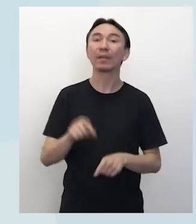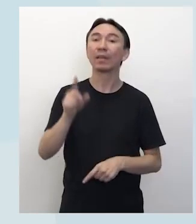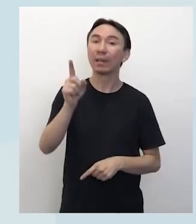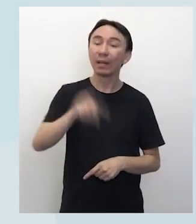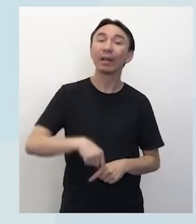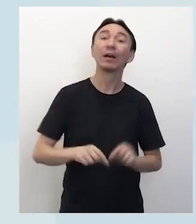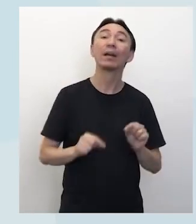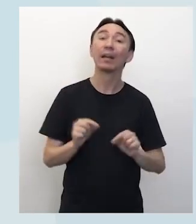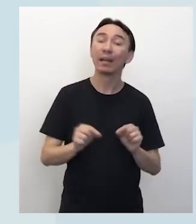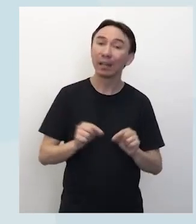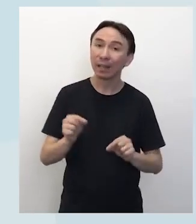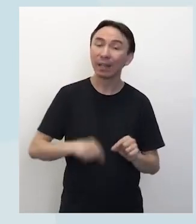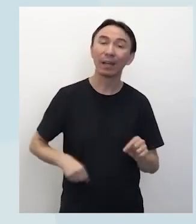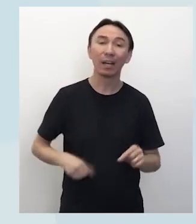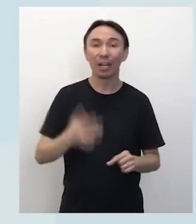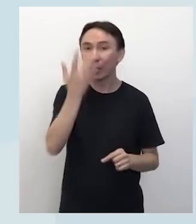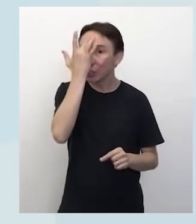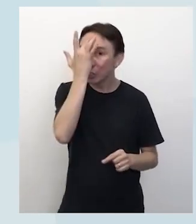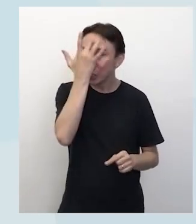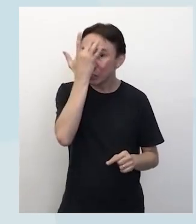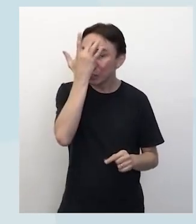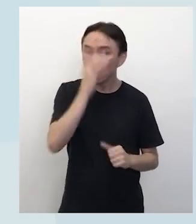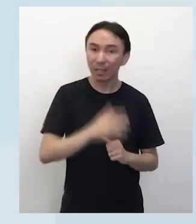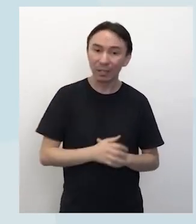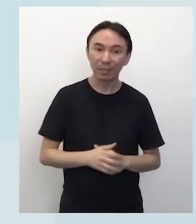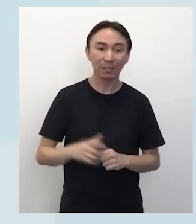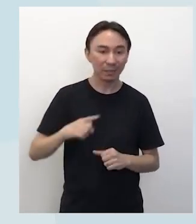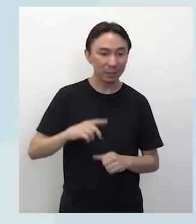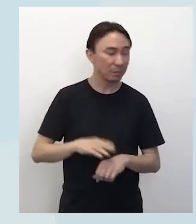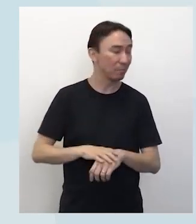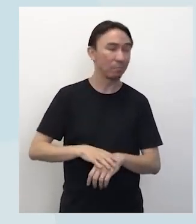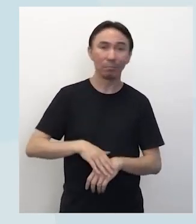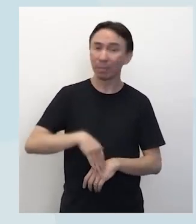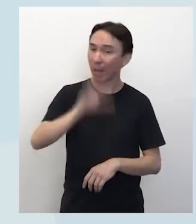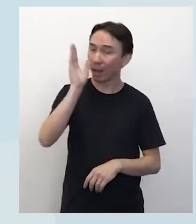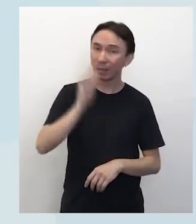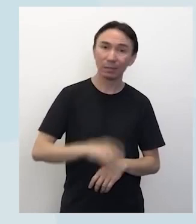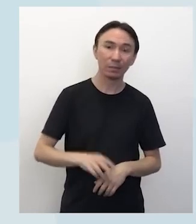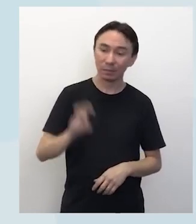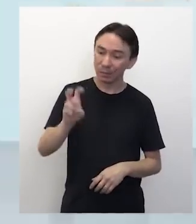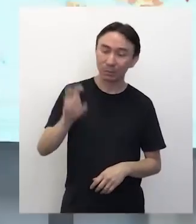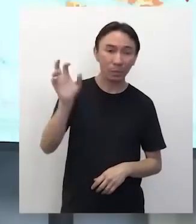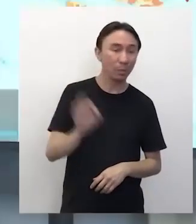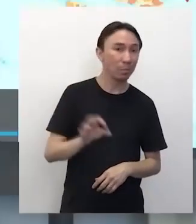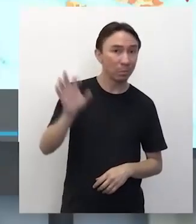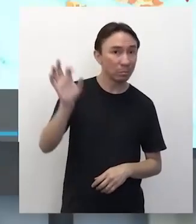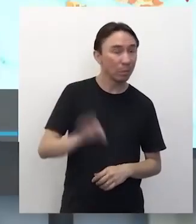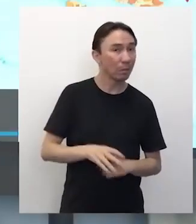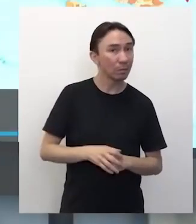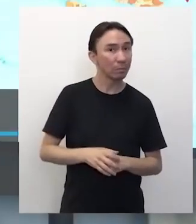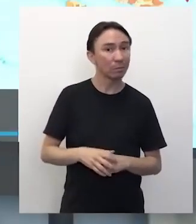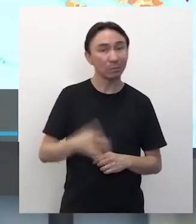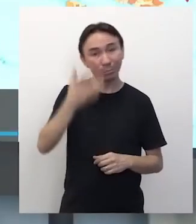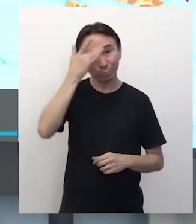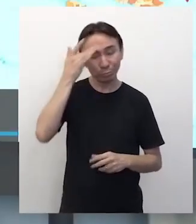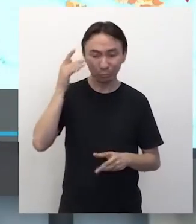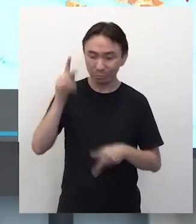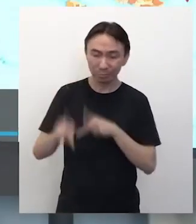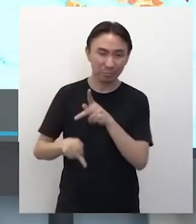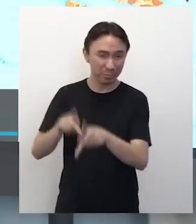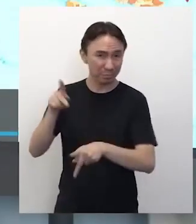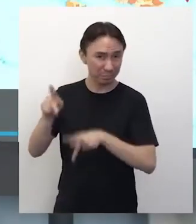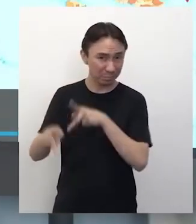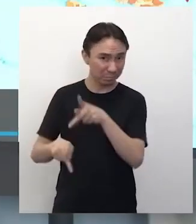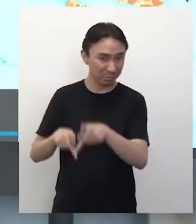maior quantidade de população e que tem mais de 5% cada um, né, da população total do Brasil,